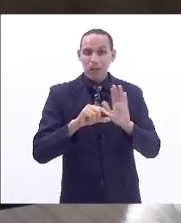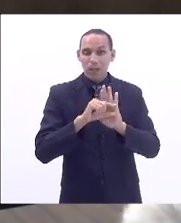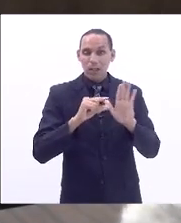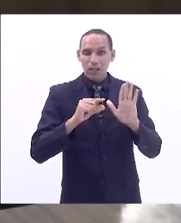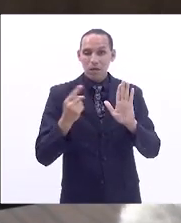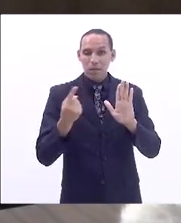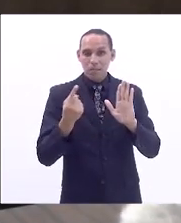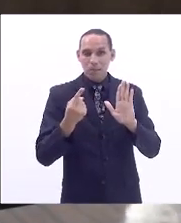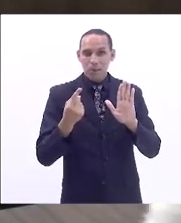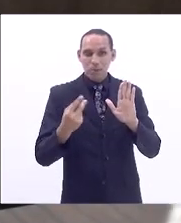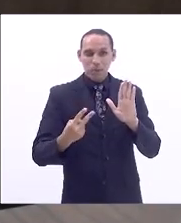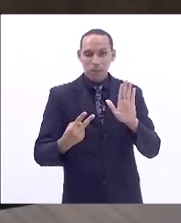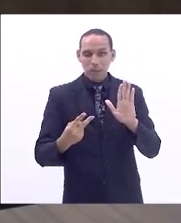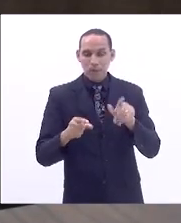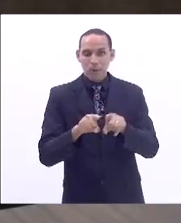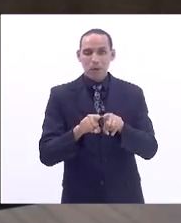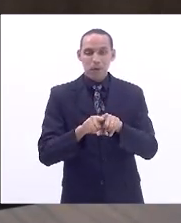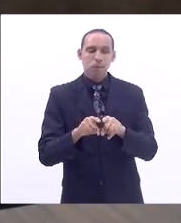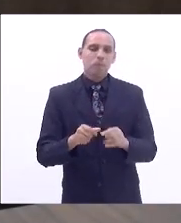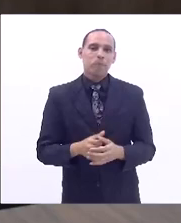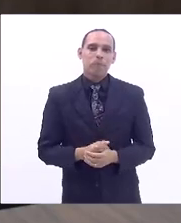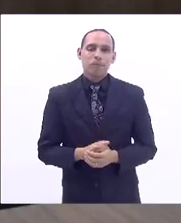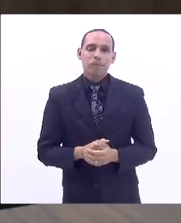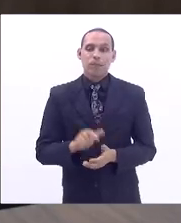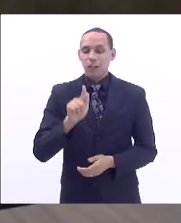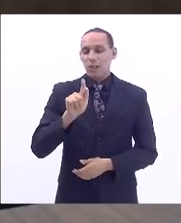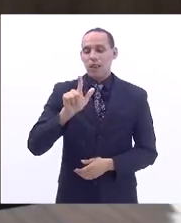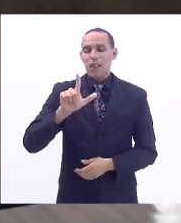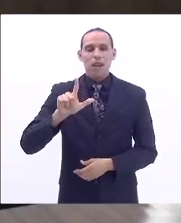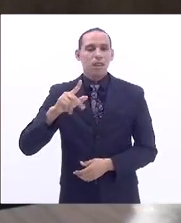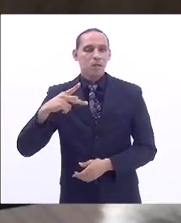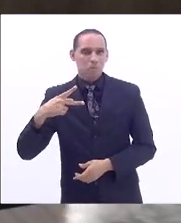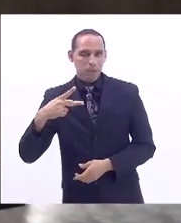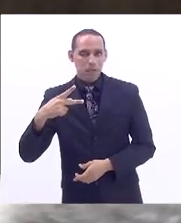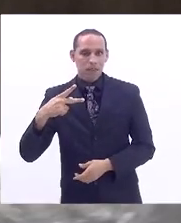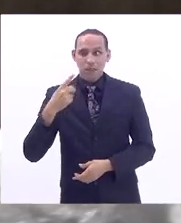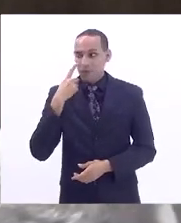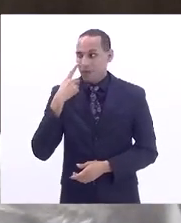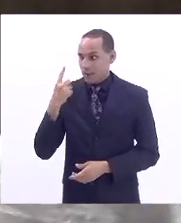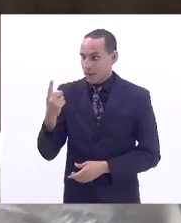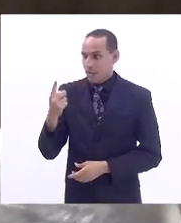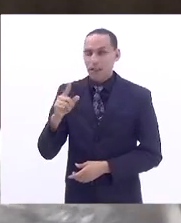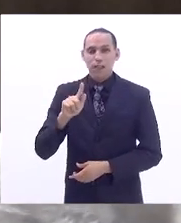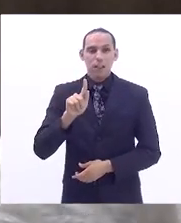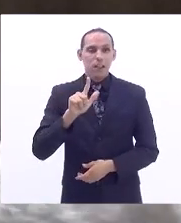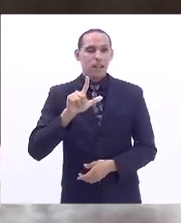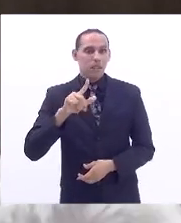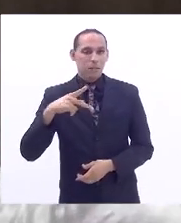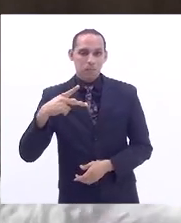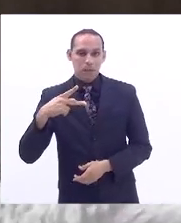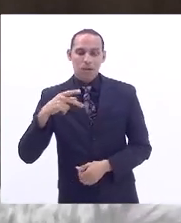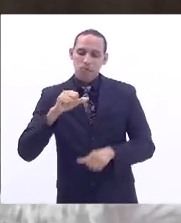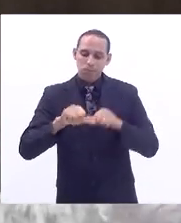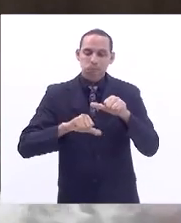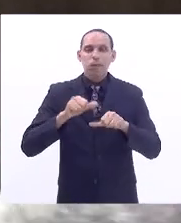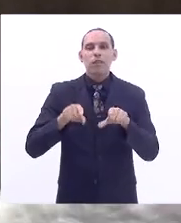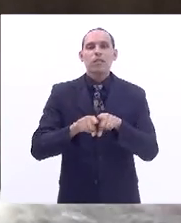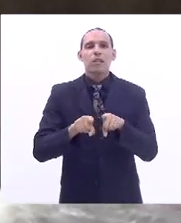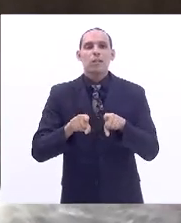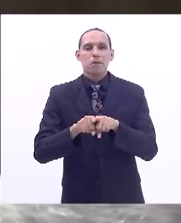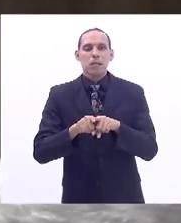e segundo e GLP viu Milena GLP também foi